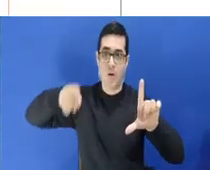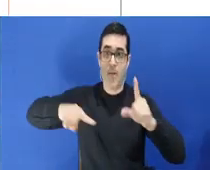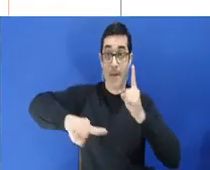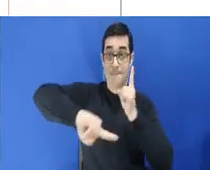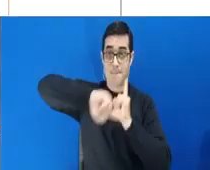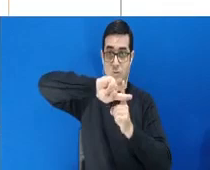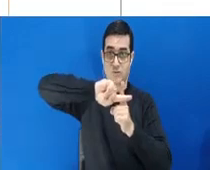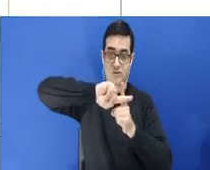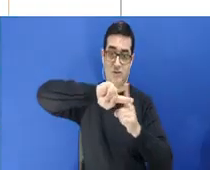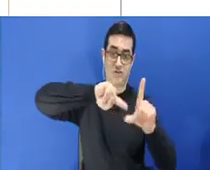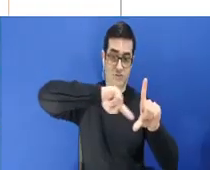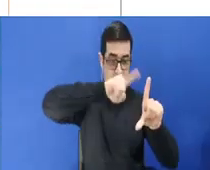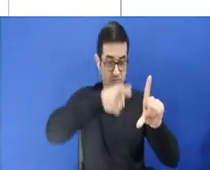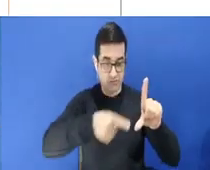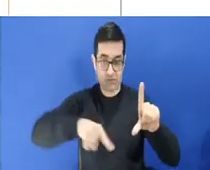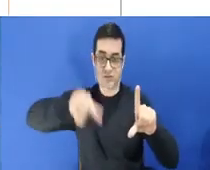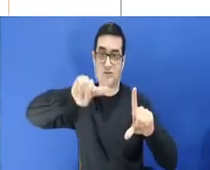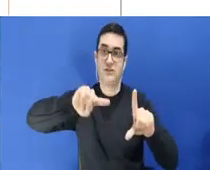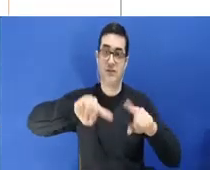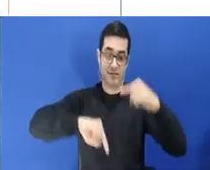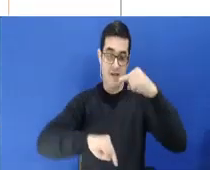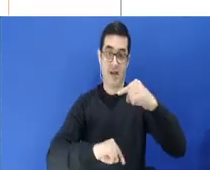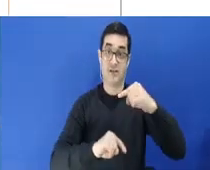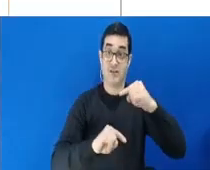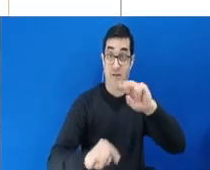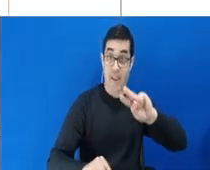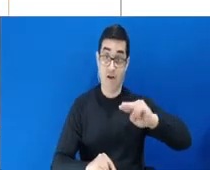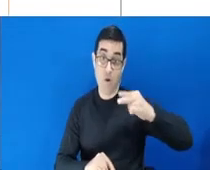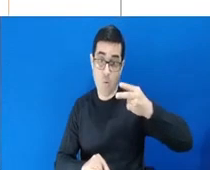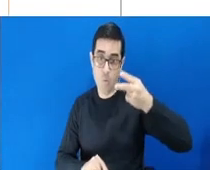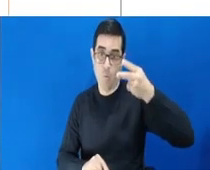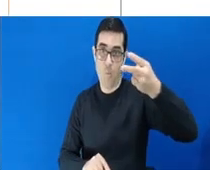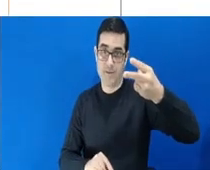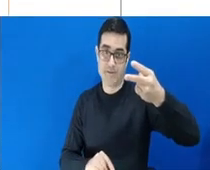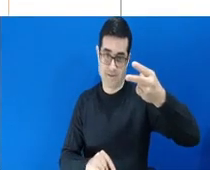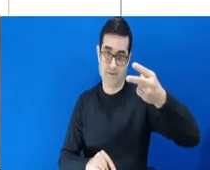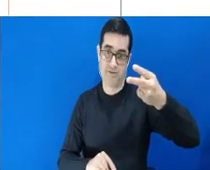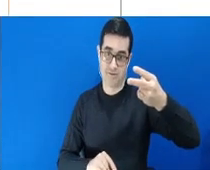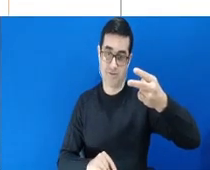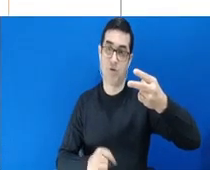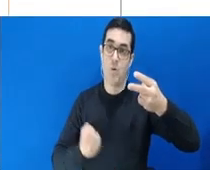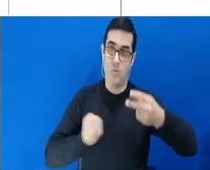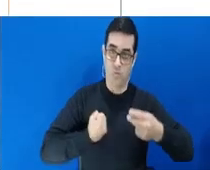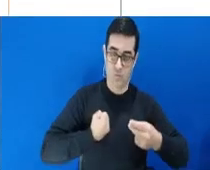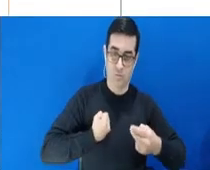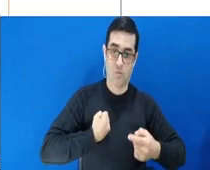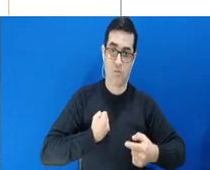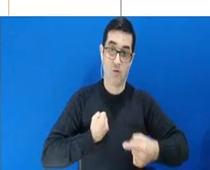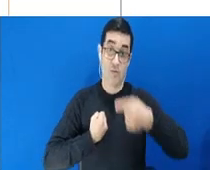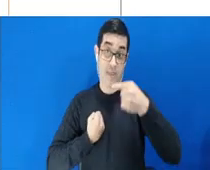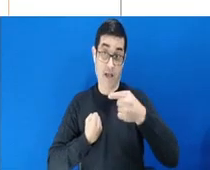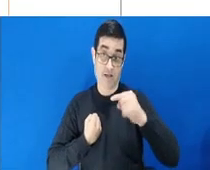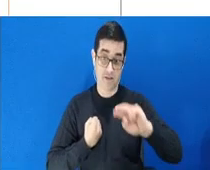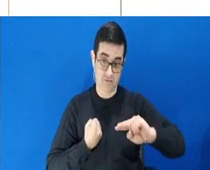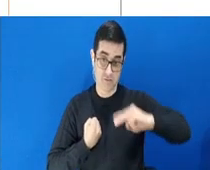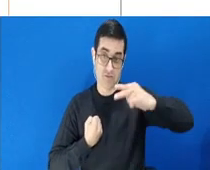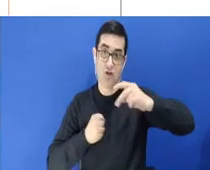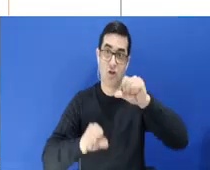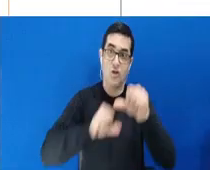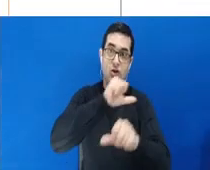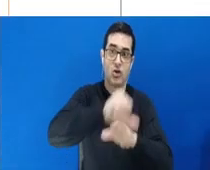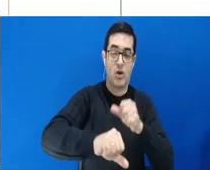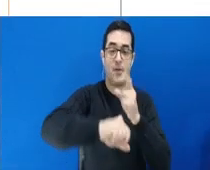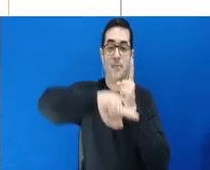né, esse negativo, o número negativo elevado ao quadrado, se torna positivo, então eu tenho aqui uma densidade